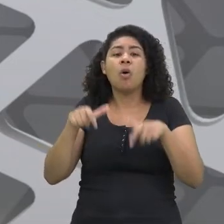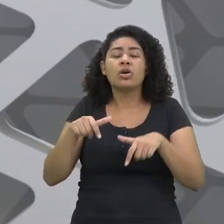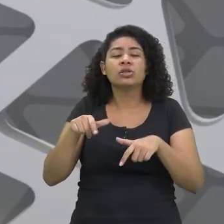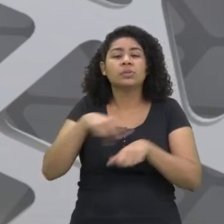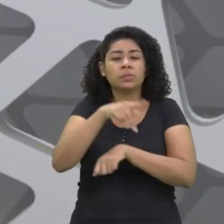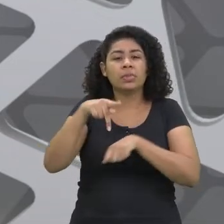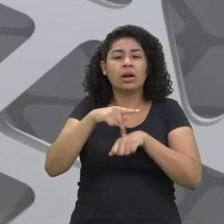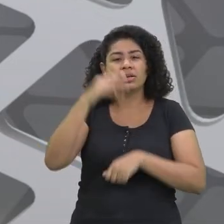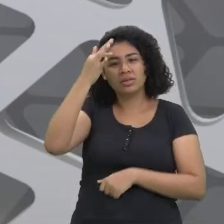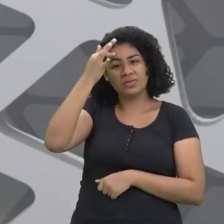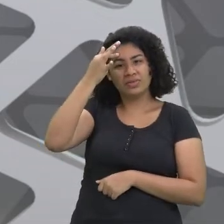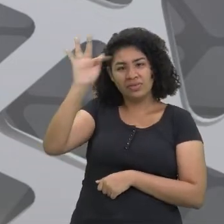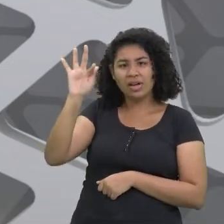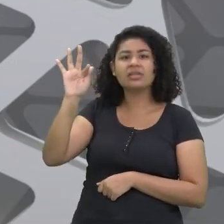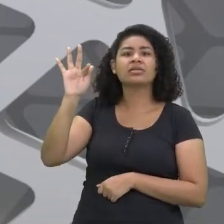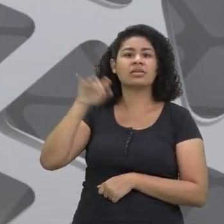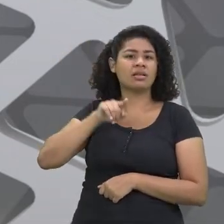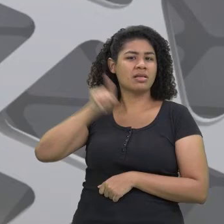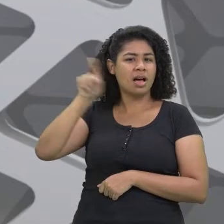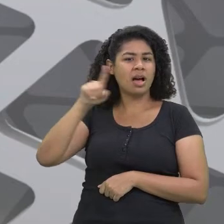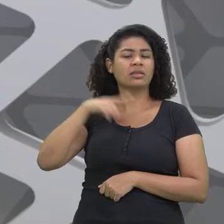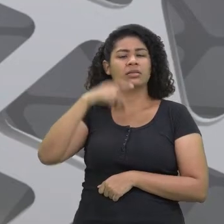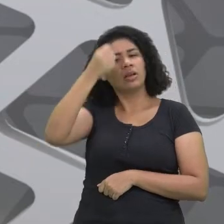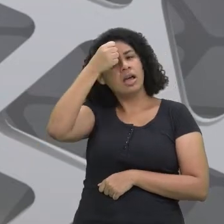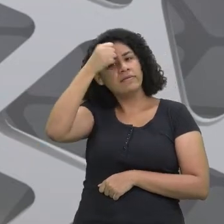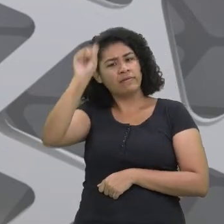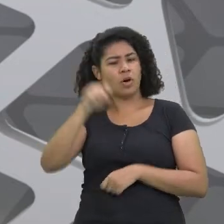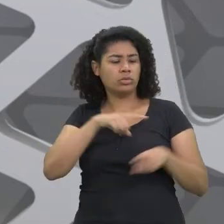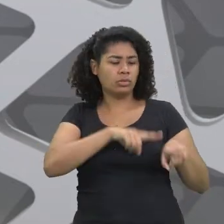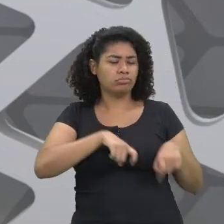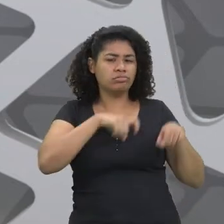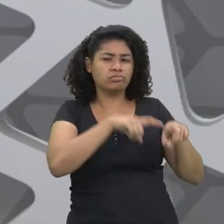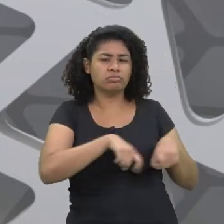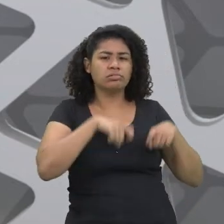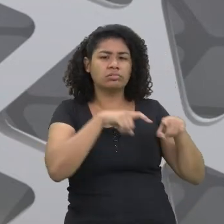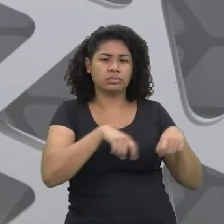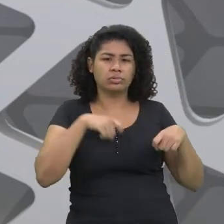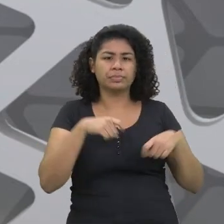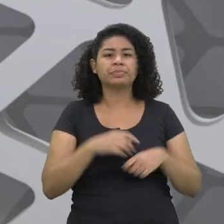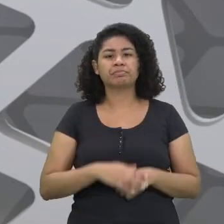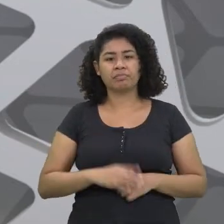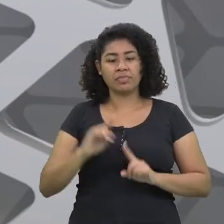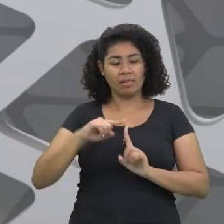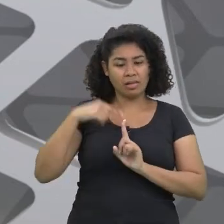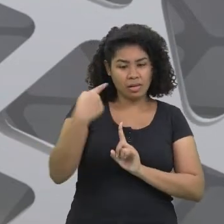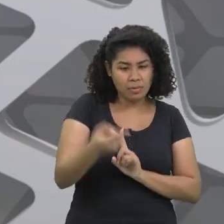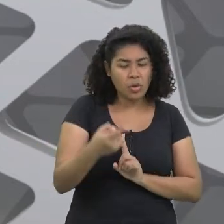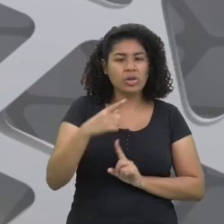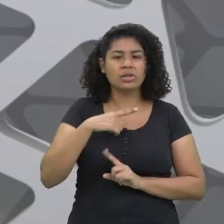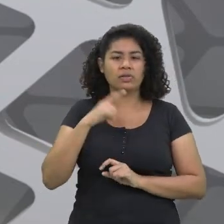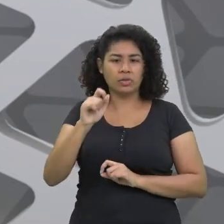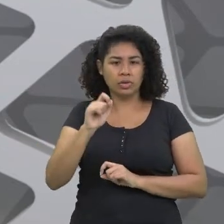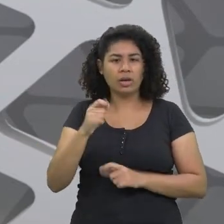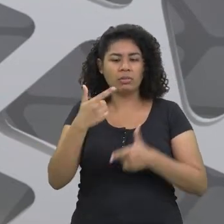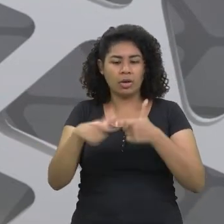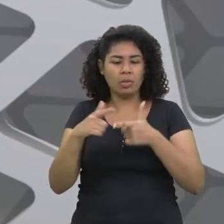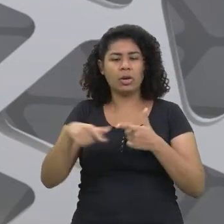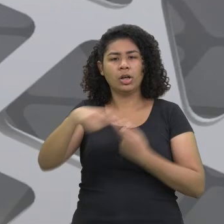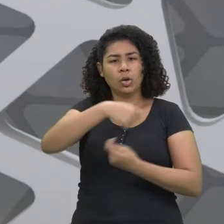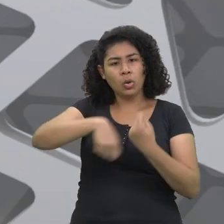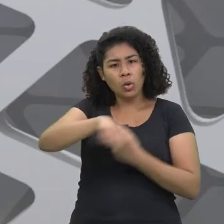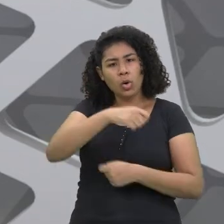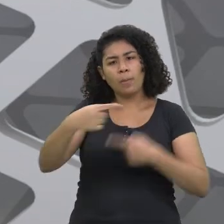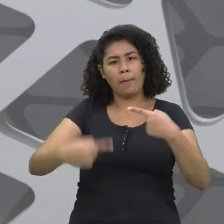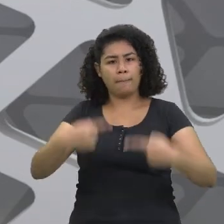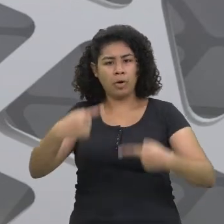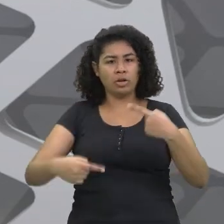as Jacqueries, né, com as revoltas camponesas, que mais tarde também vão se juntar às questões econômicas e políticas